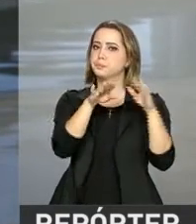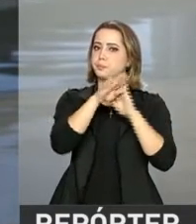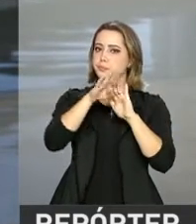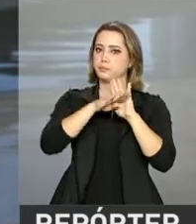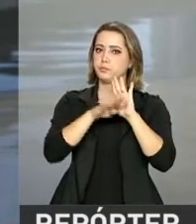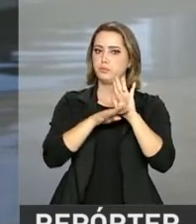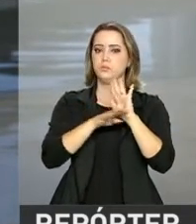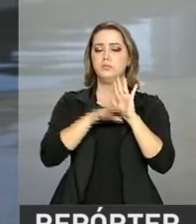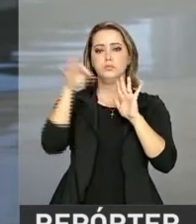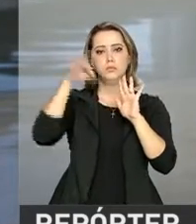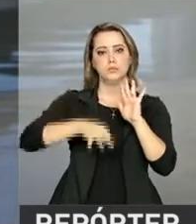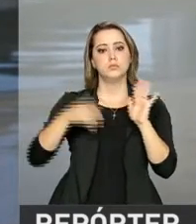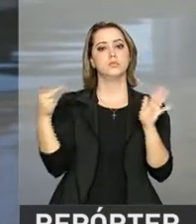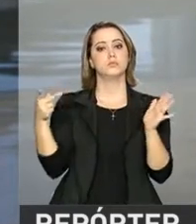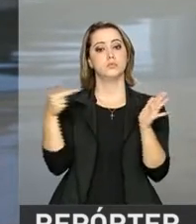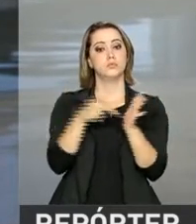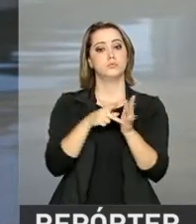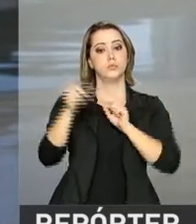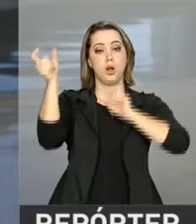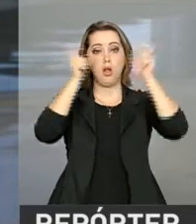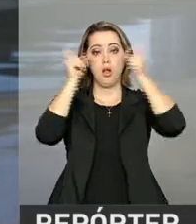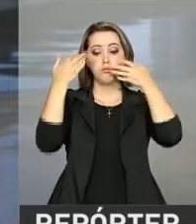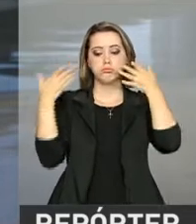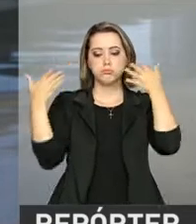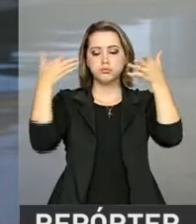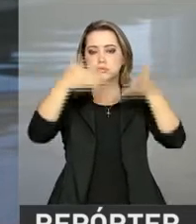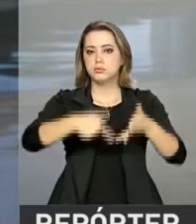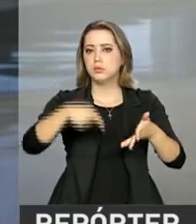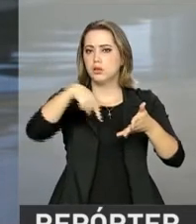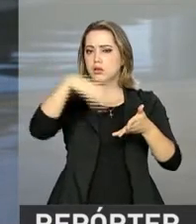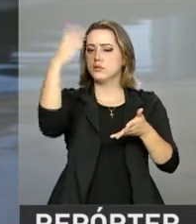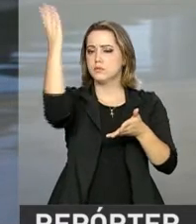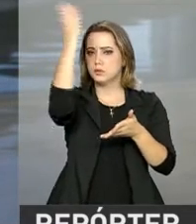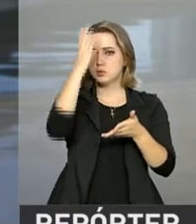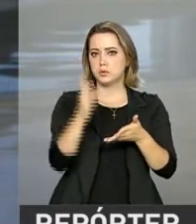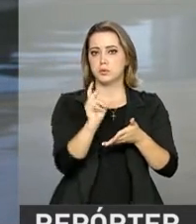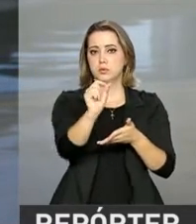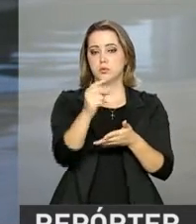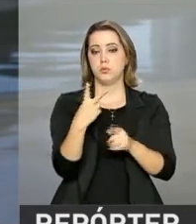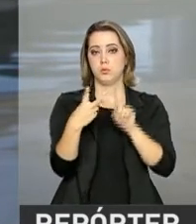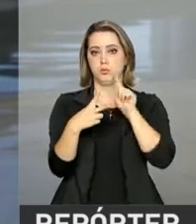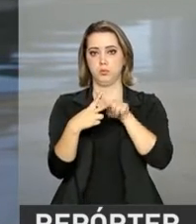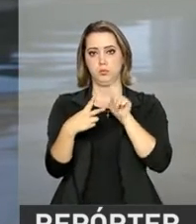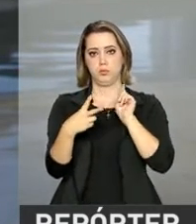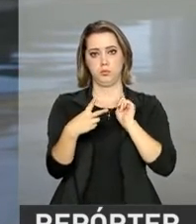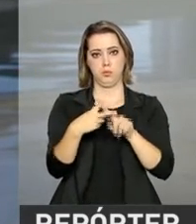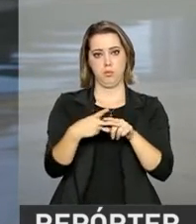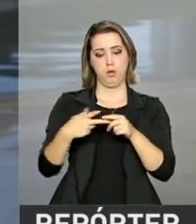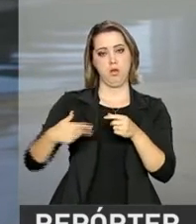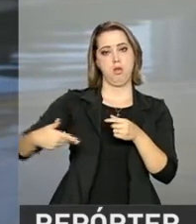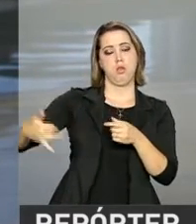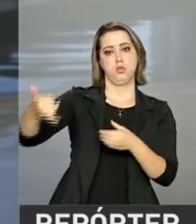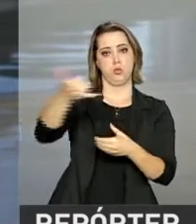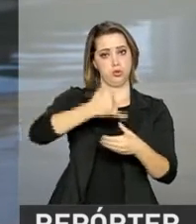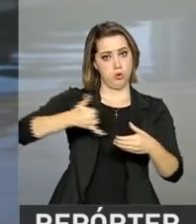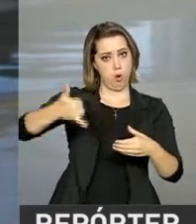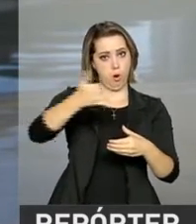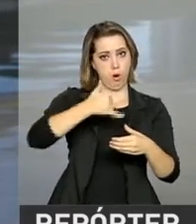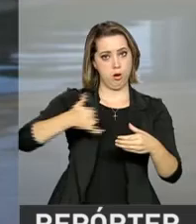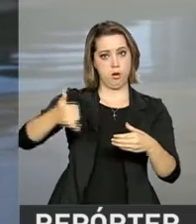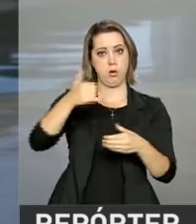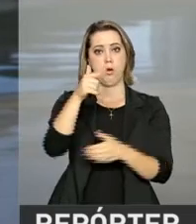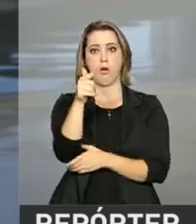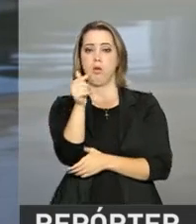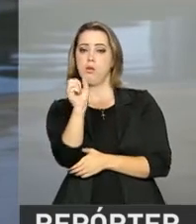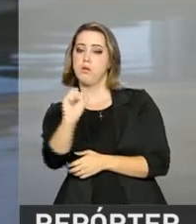é realmente atrair investimentos do exterior para duas áreas do setor de óleo e gás a distribuição de petróleo